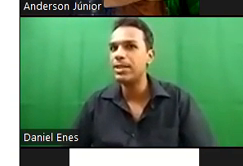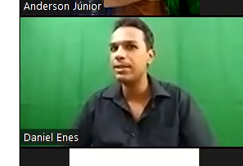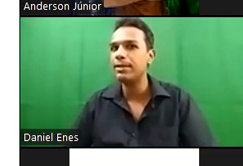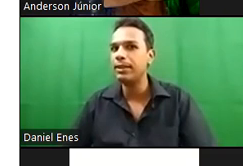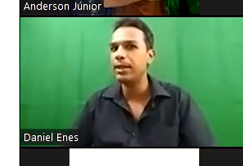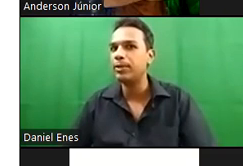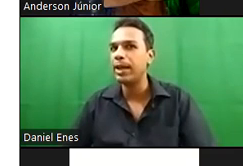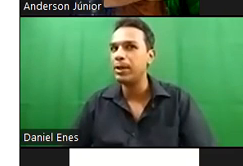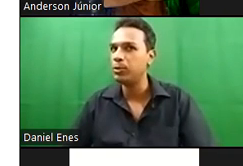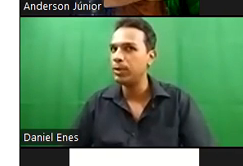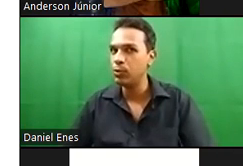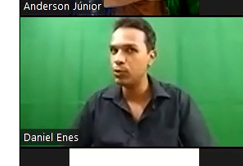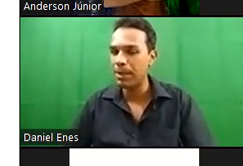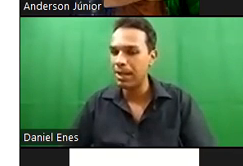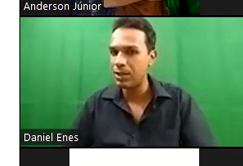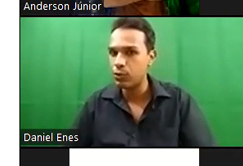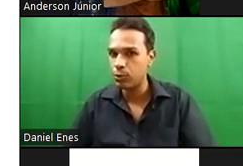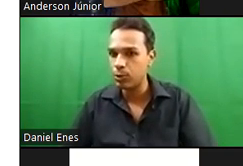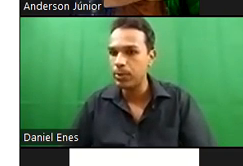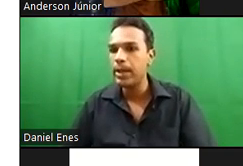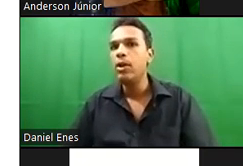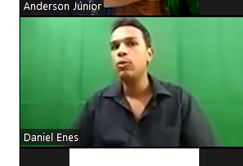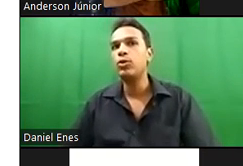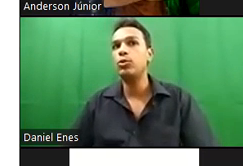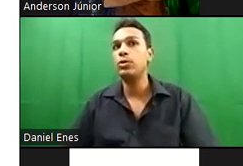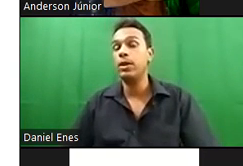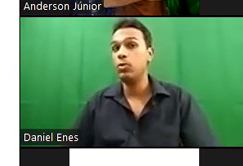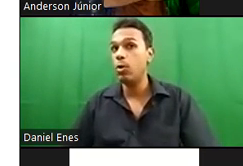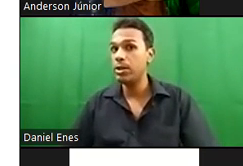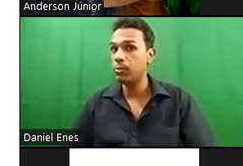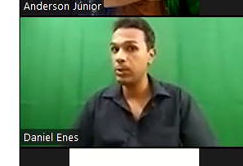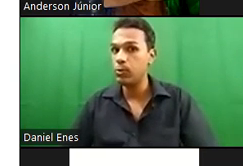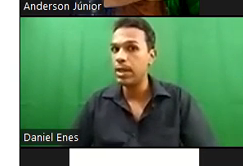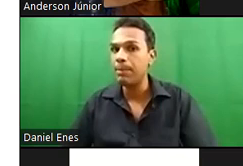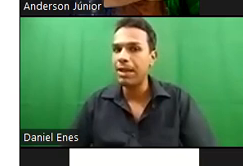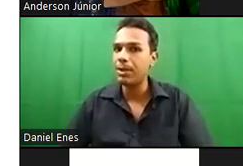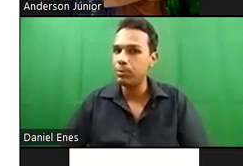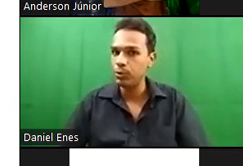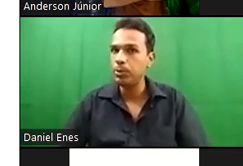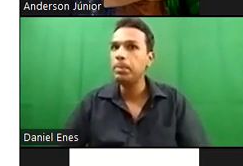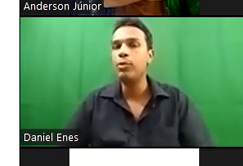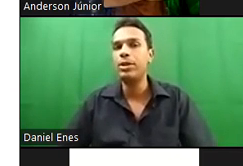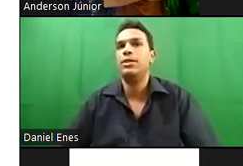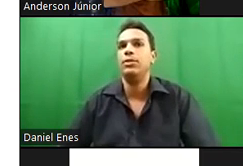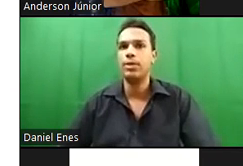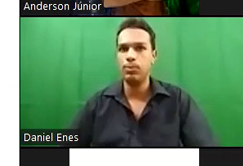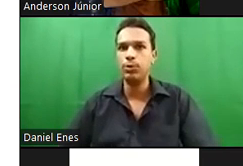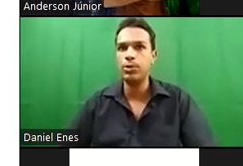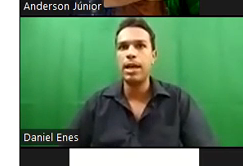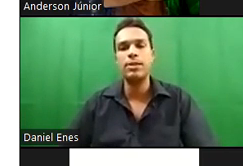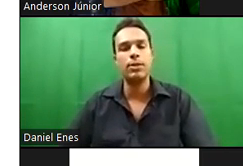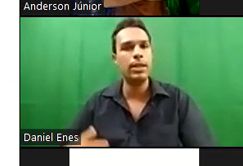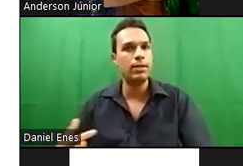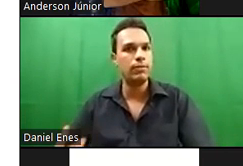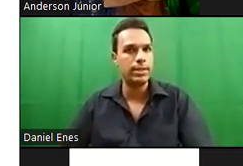mudo, vocês entenderam, né? Eu não uso a palavra surdo. Os surdos não gostam que usem a palavra mudo, porque eles não são mudos,